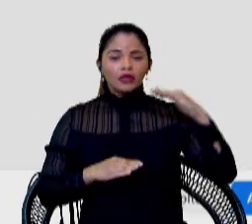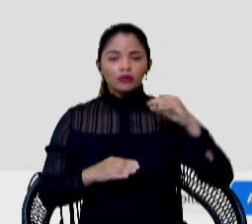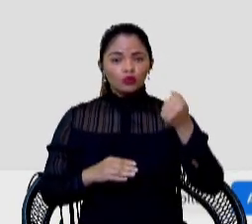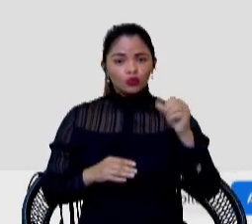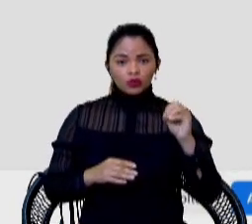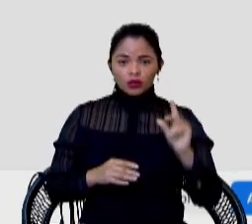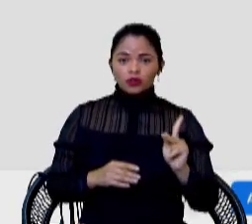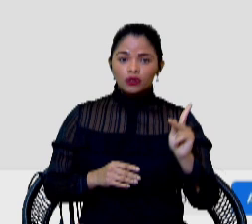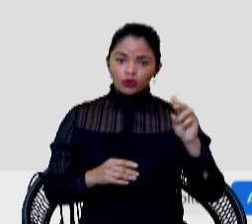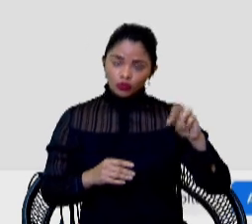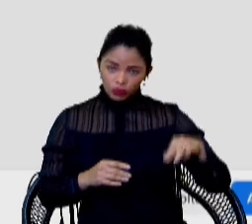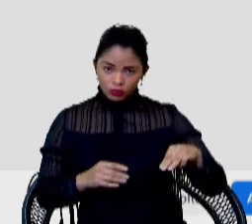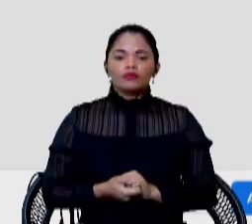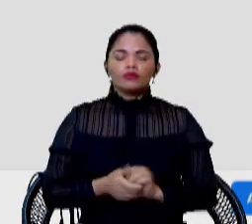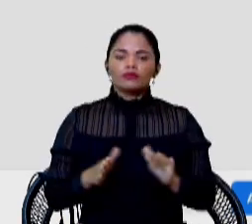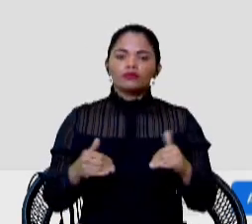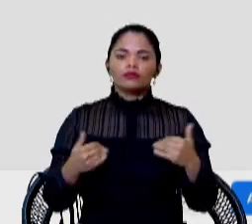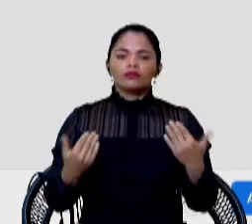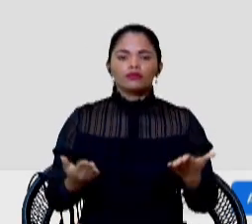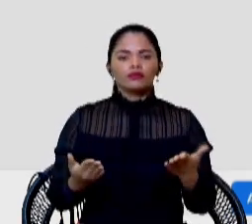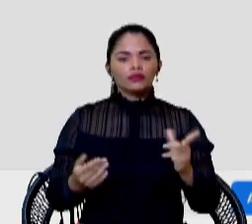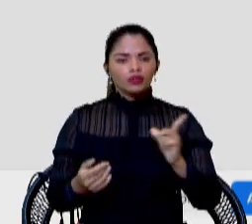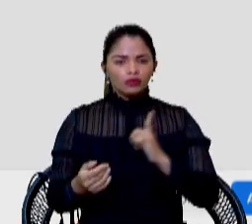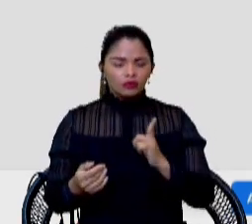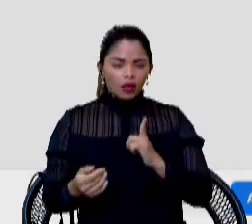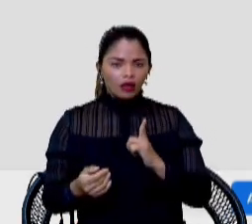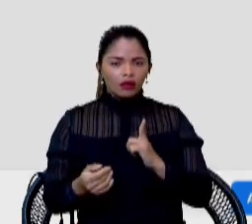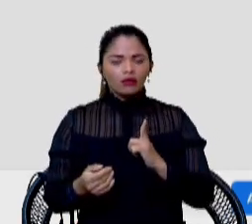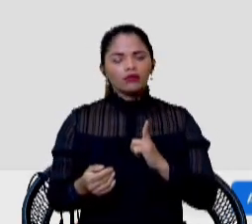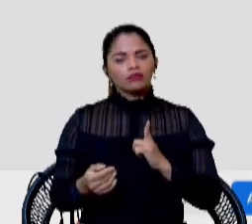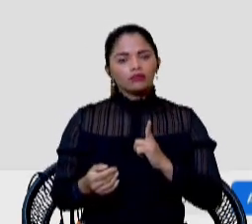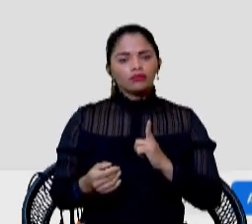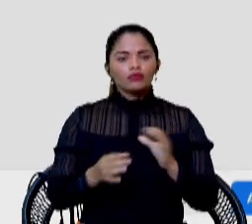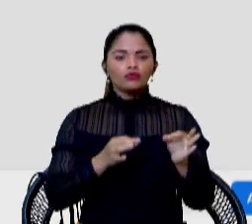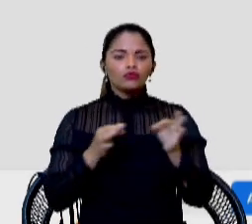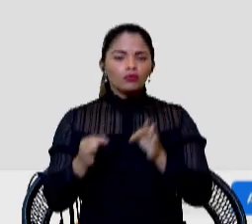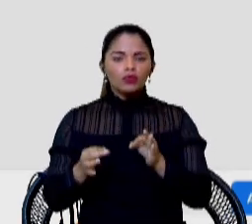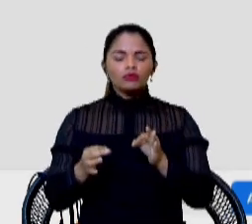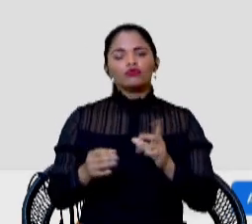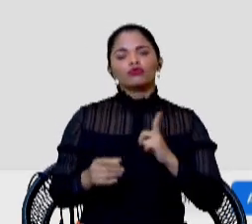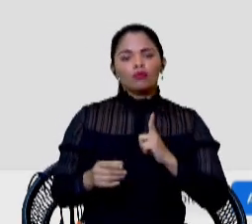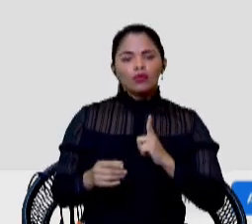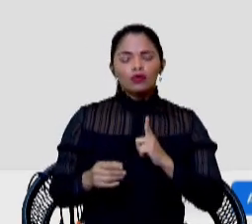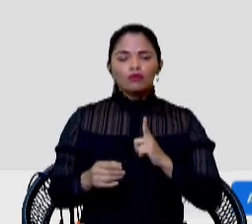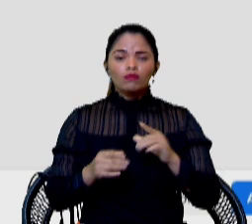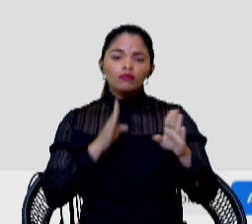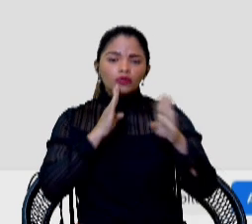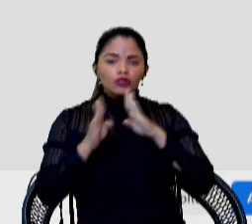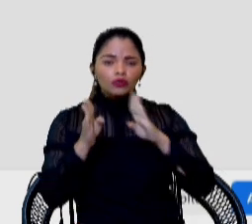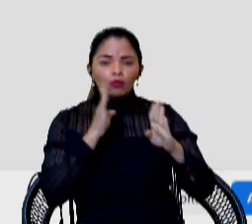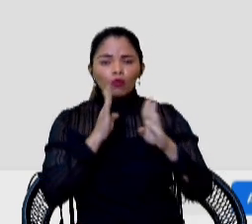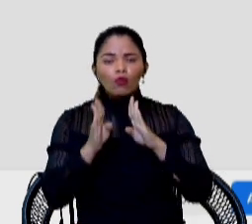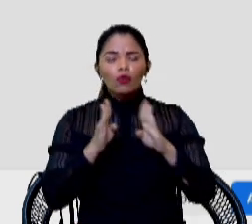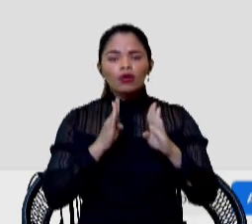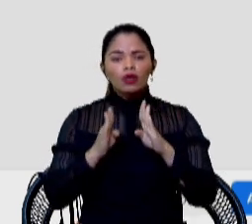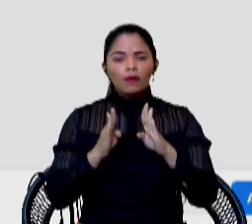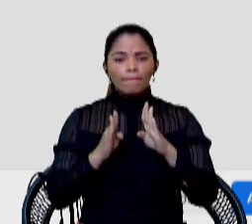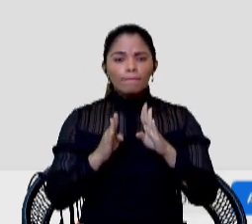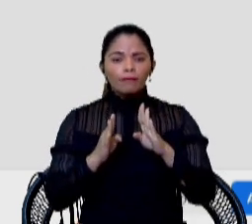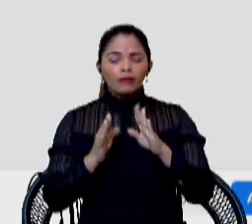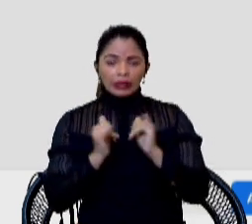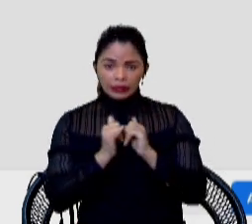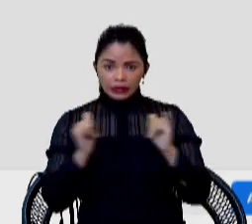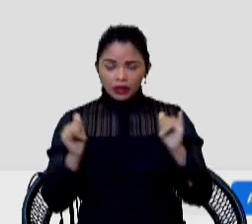tá bom, gente? Então eu posso falar com pessoas que a gente tem um posicionamento automático, posicionamento manual, né? Então automático o Facebook ele mesmo vai